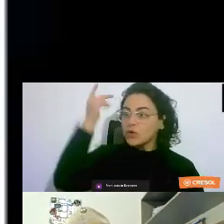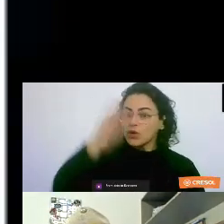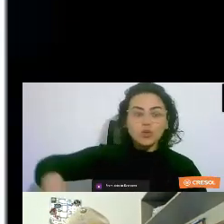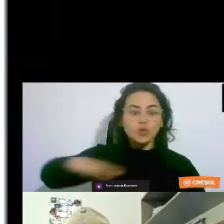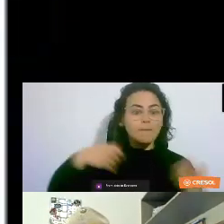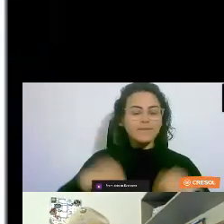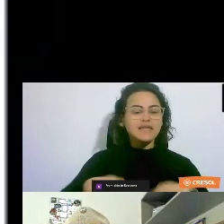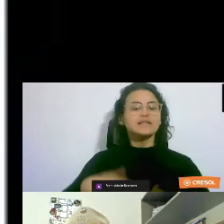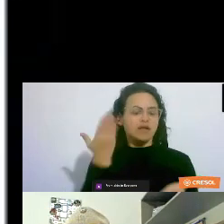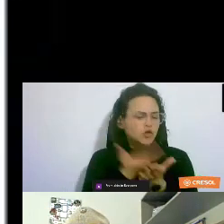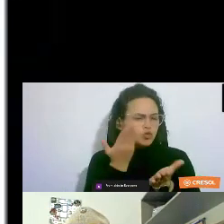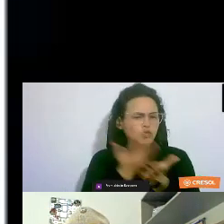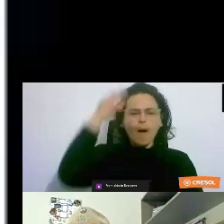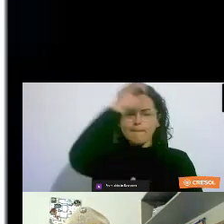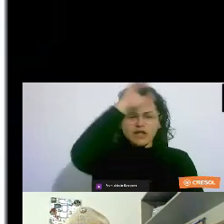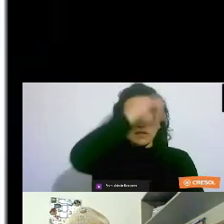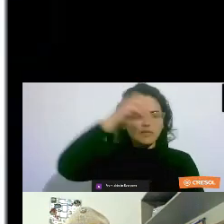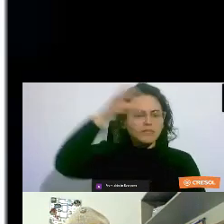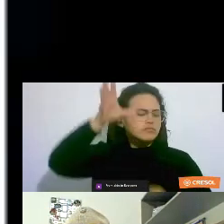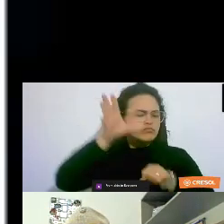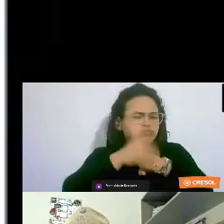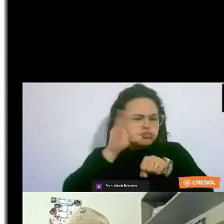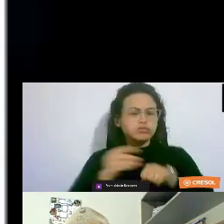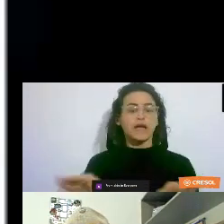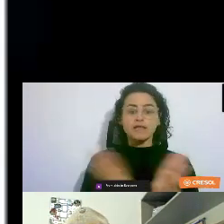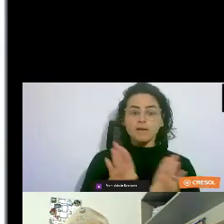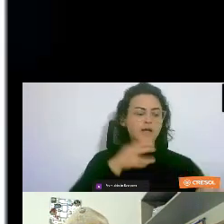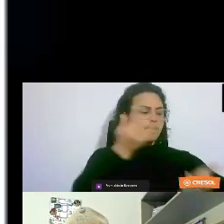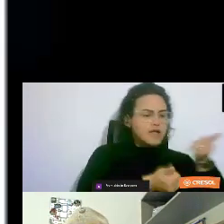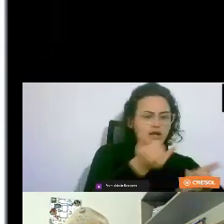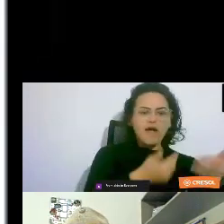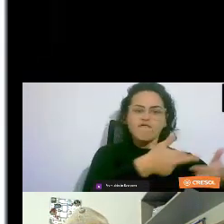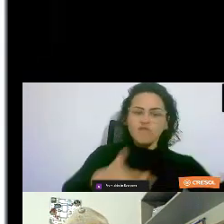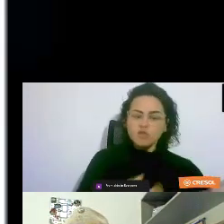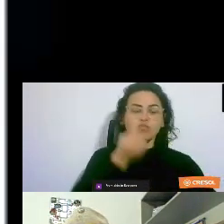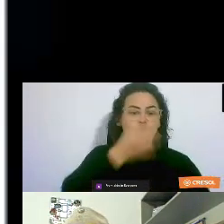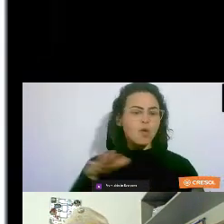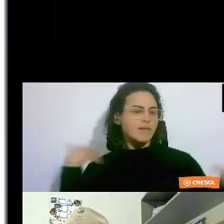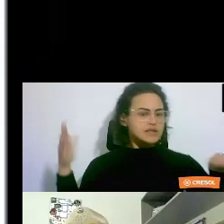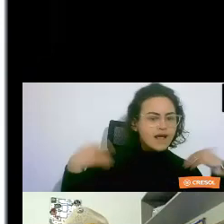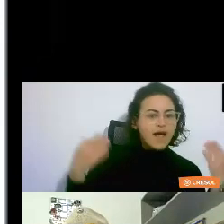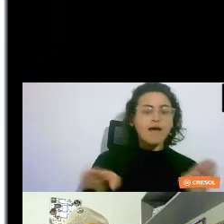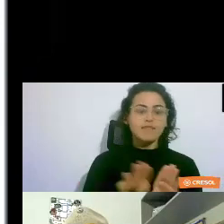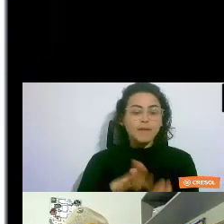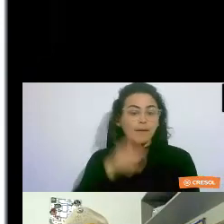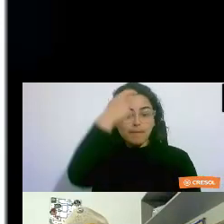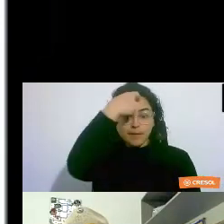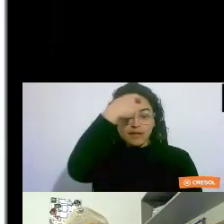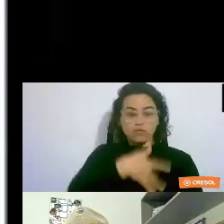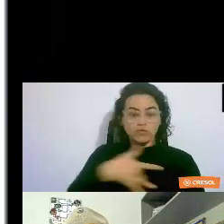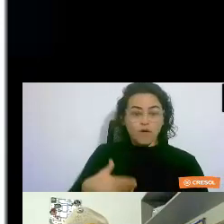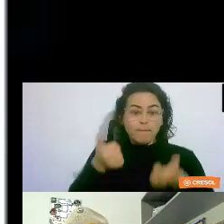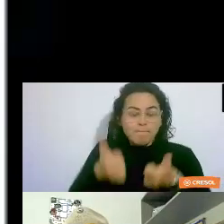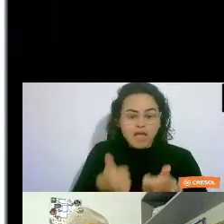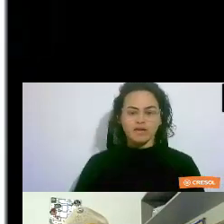saúde, tenham acesso à diversão, tenham uma saúde mental boa. Porque é só dessa forma,